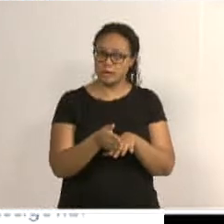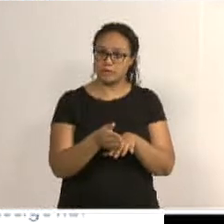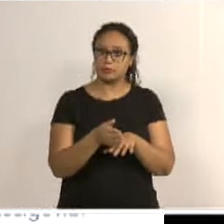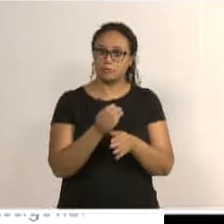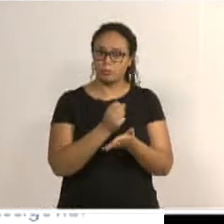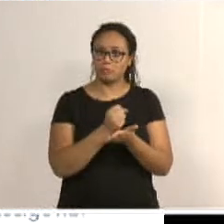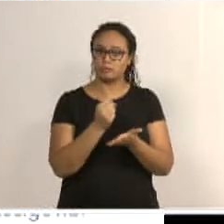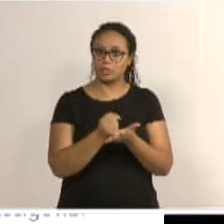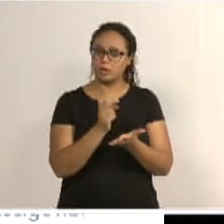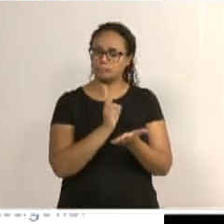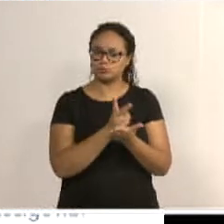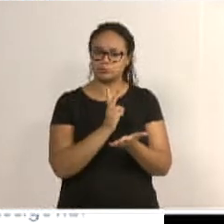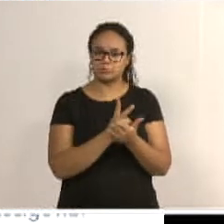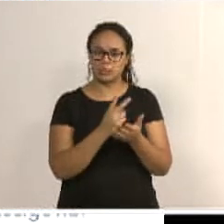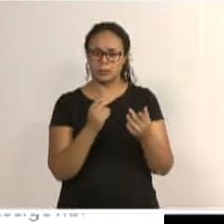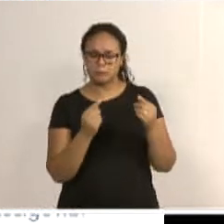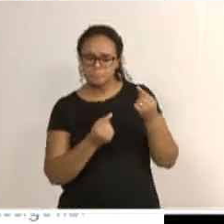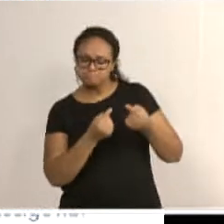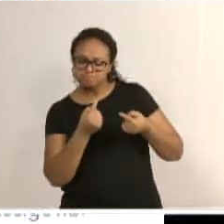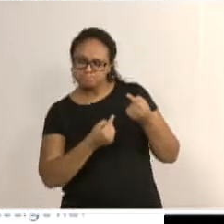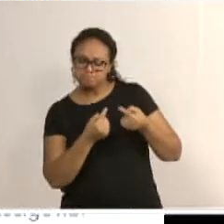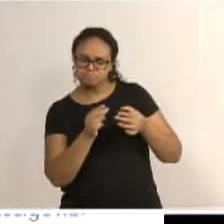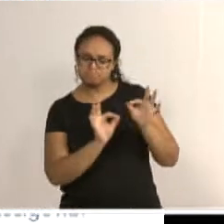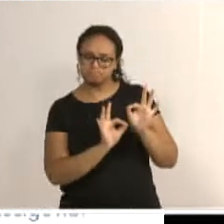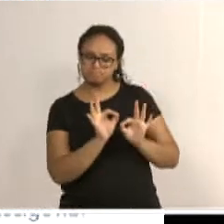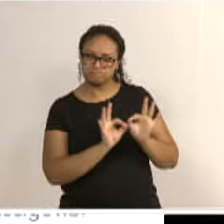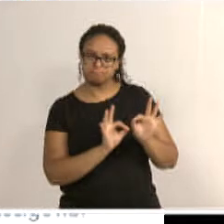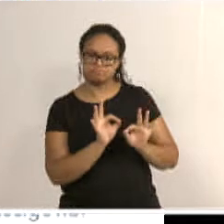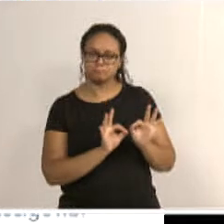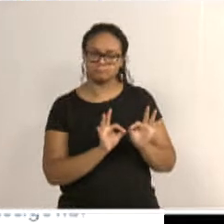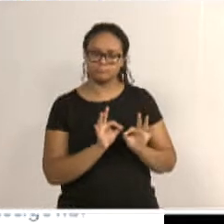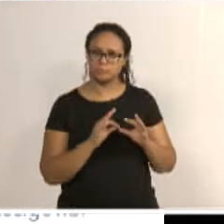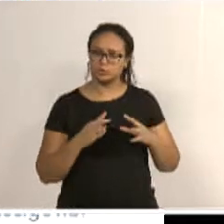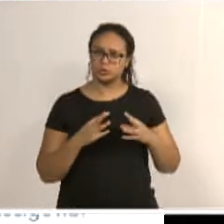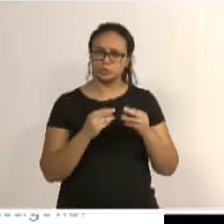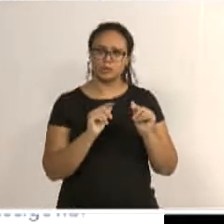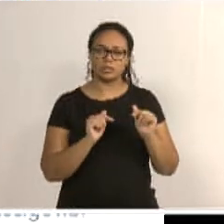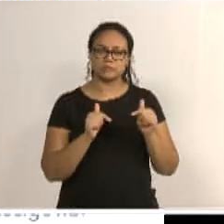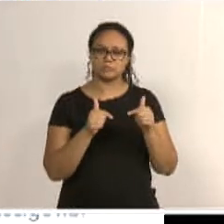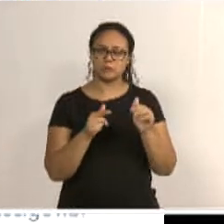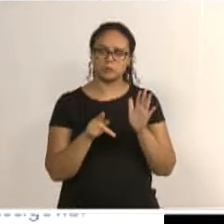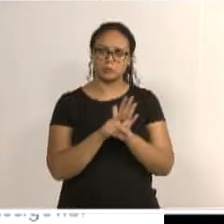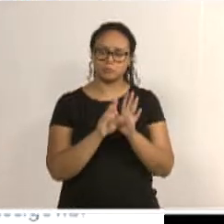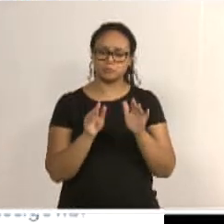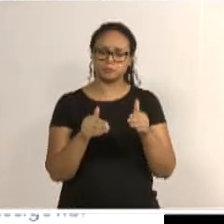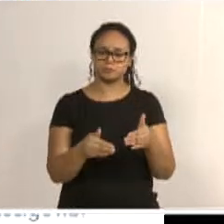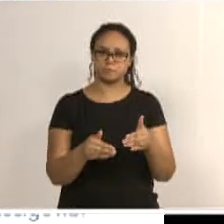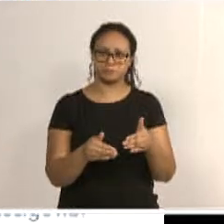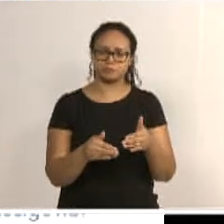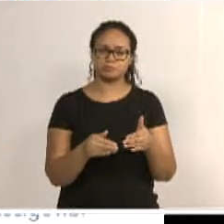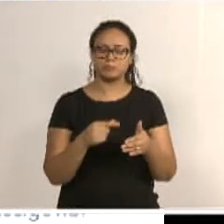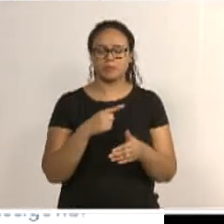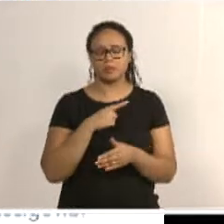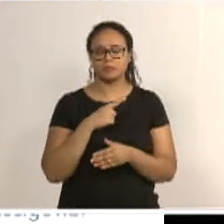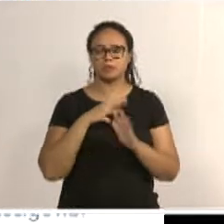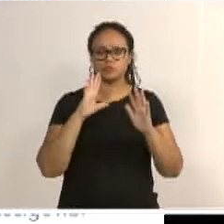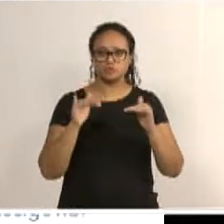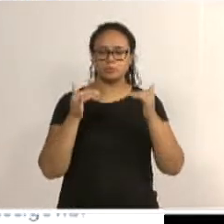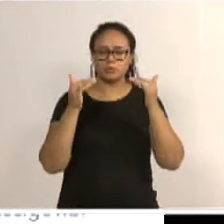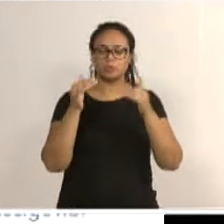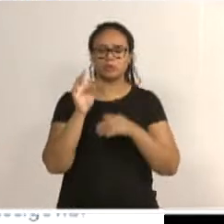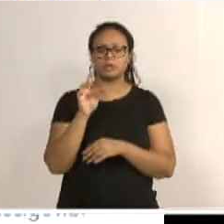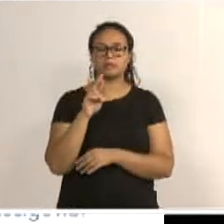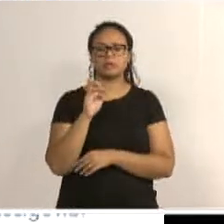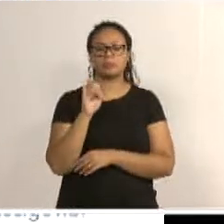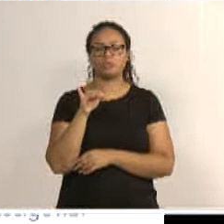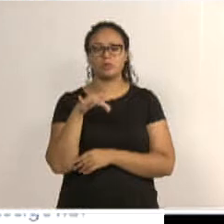acontecendo. Então, todas as ações estão sendo tomadas aqui, de certa maneira, estão sendo supervisionadas pelo Tribunal de Contas do Estado, que tem uma preocupação sobre